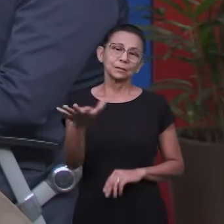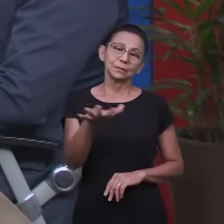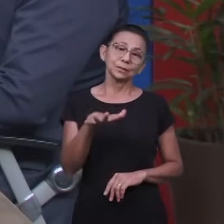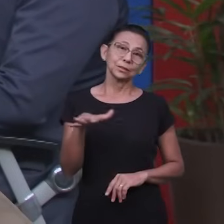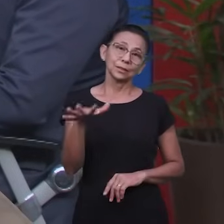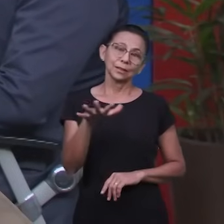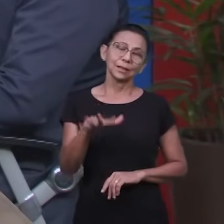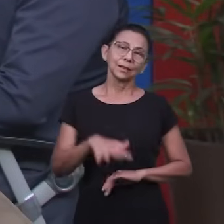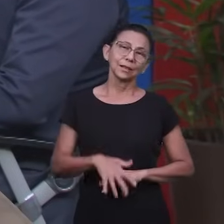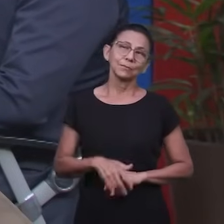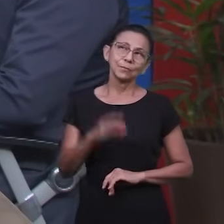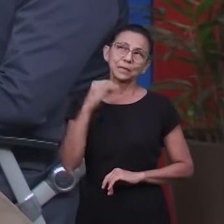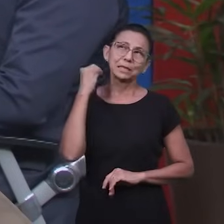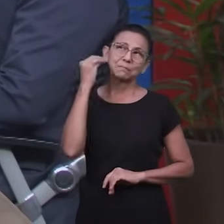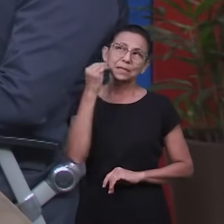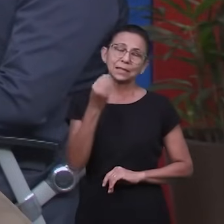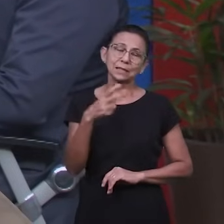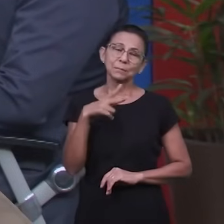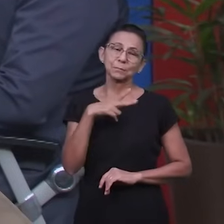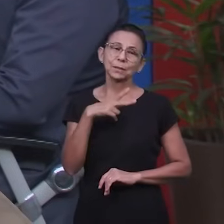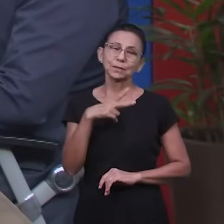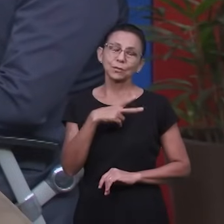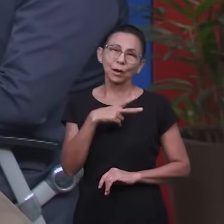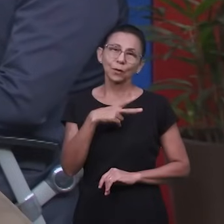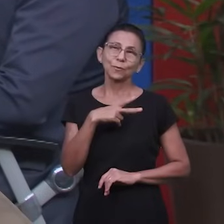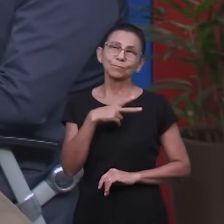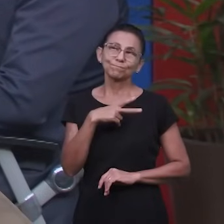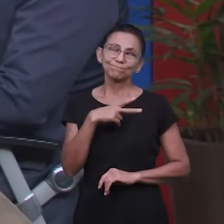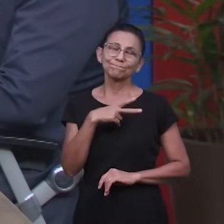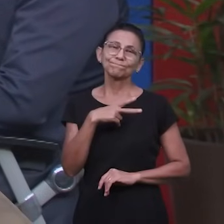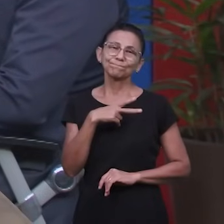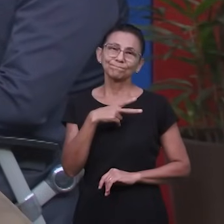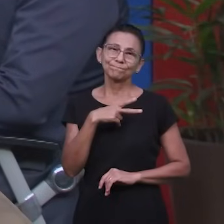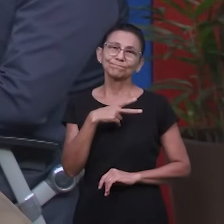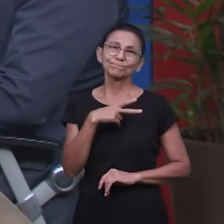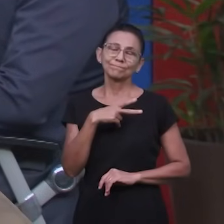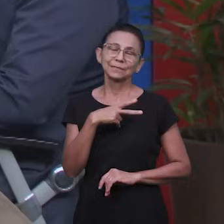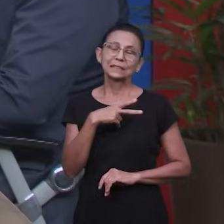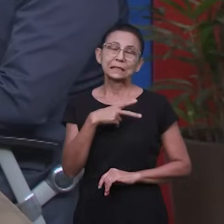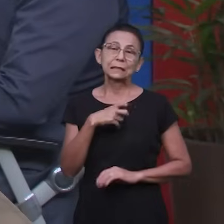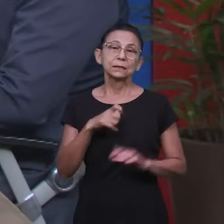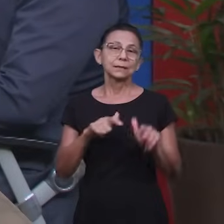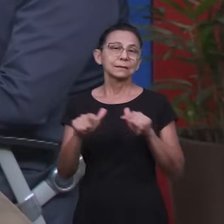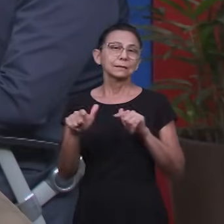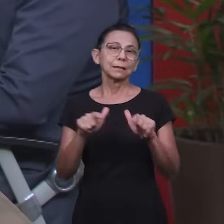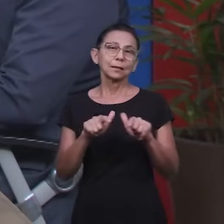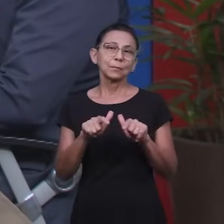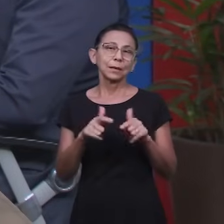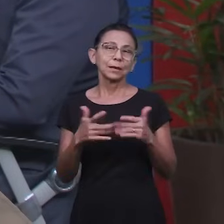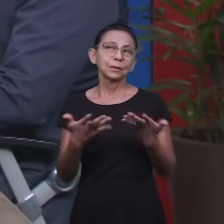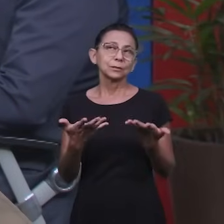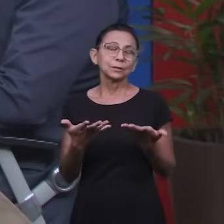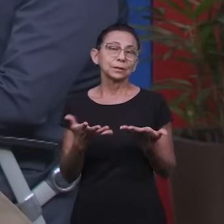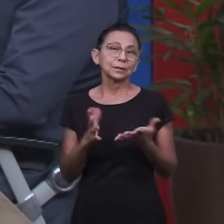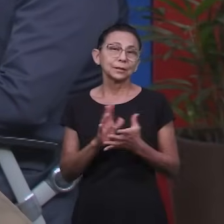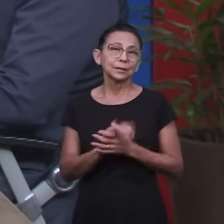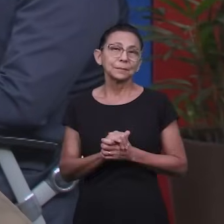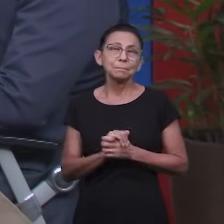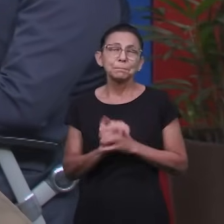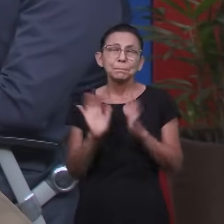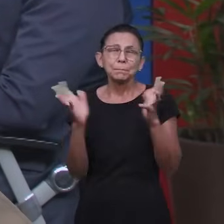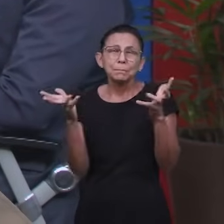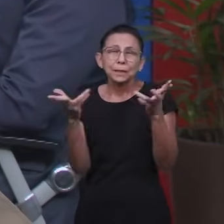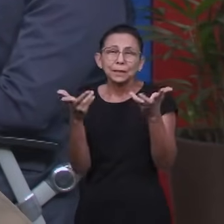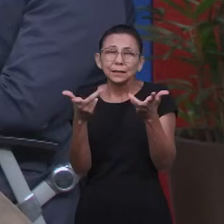né, uma experiência que eu vou levar para a minha vida nesse trabalho que eu